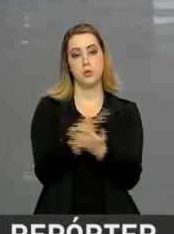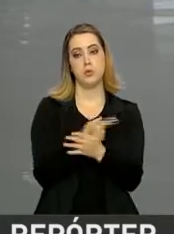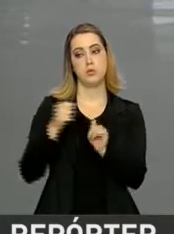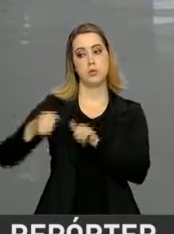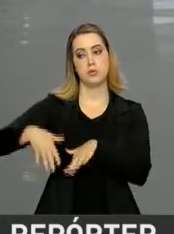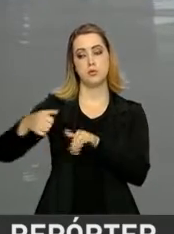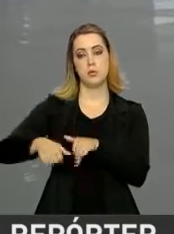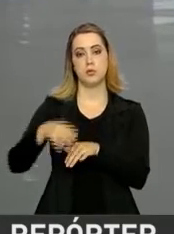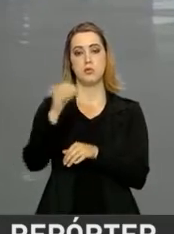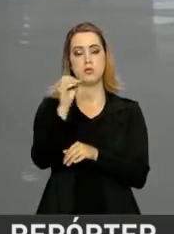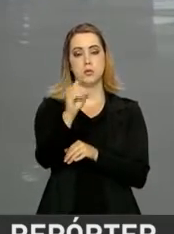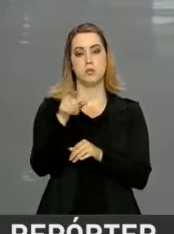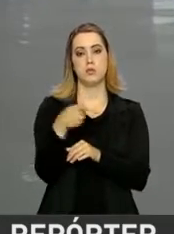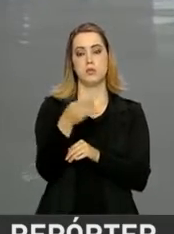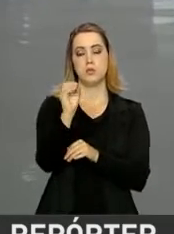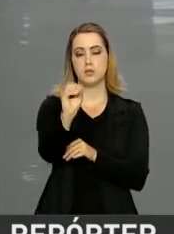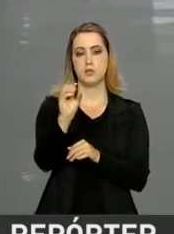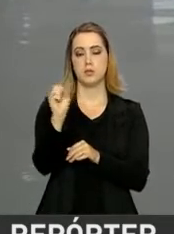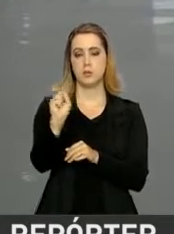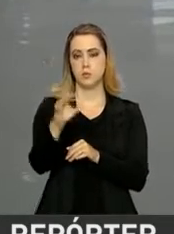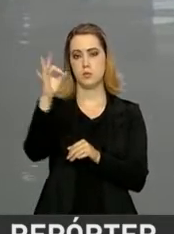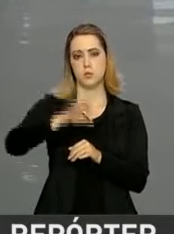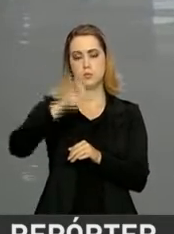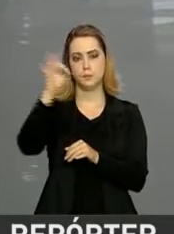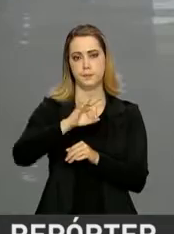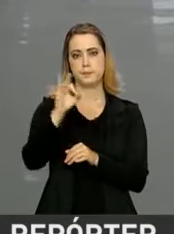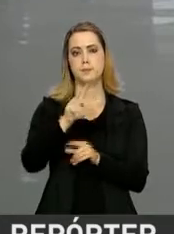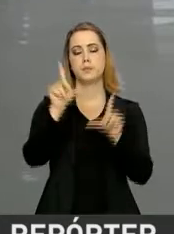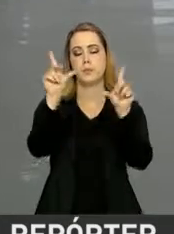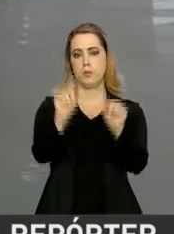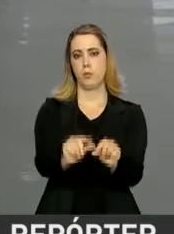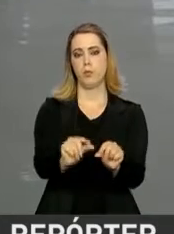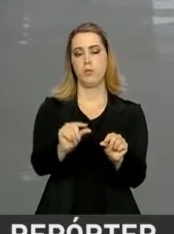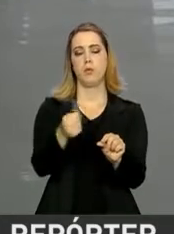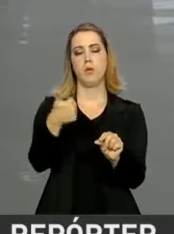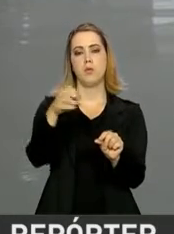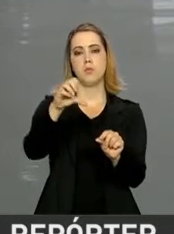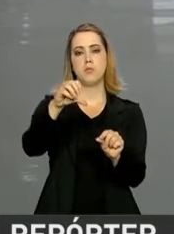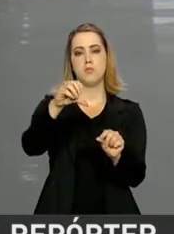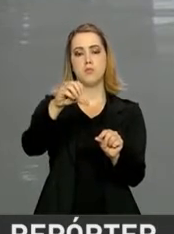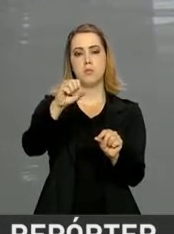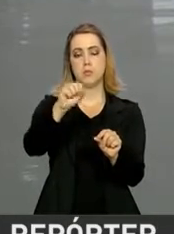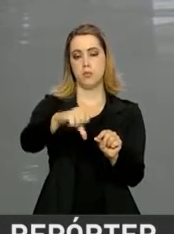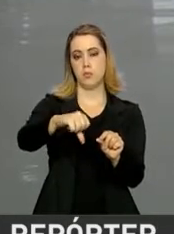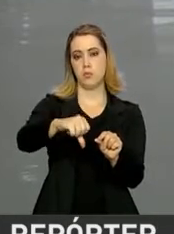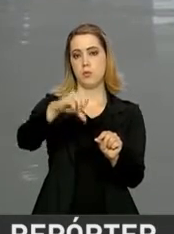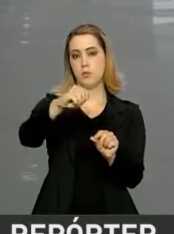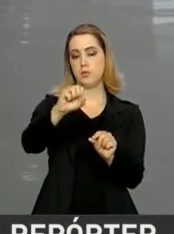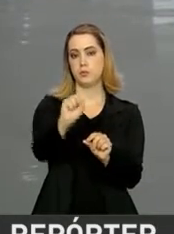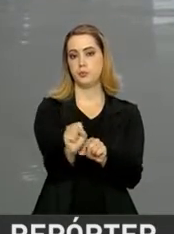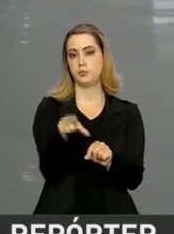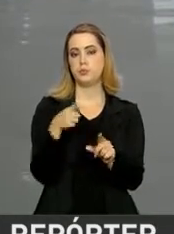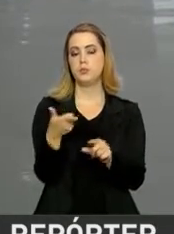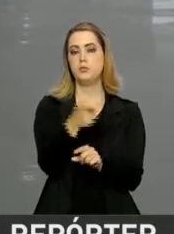de 0,08%, a menor para o mês desde 1998, e o outro fator indicado